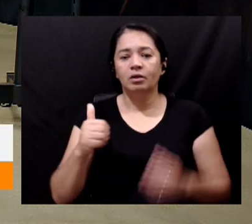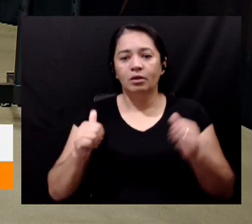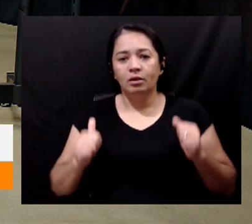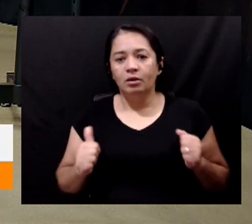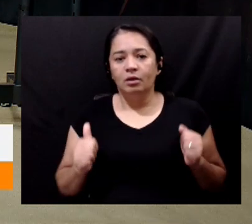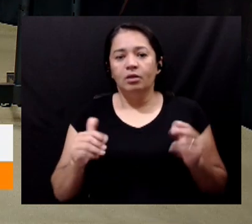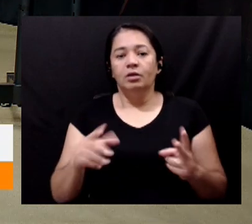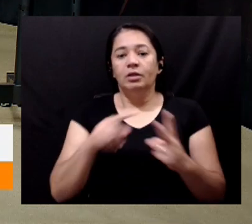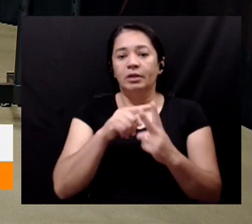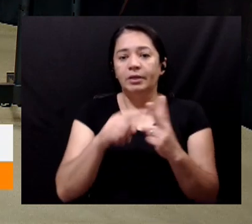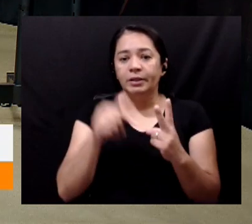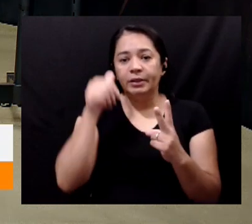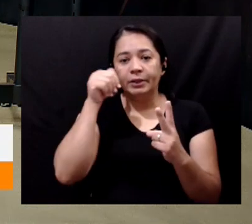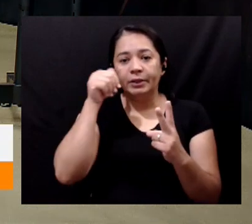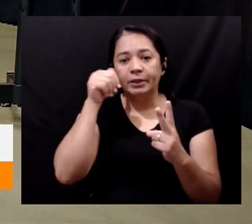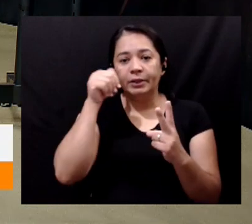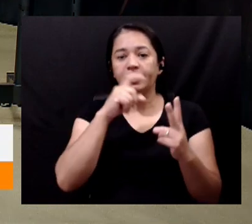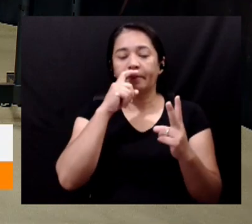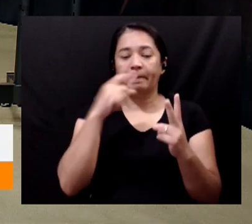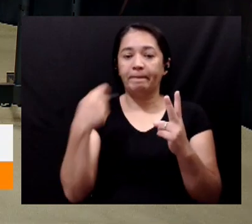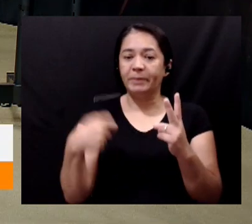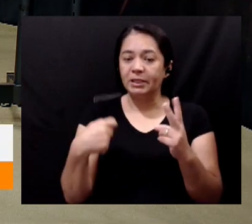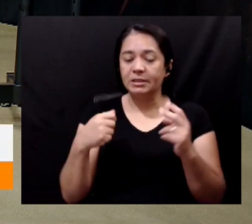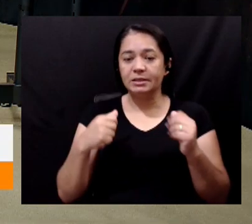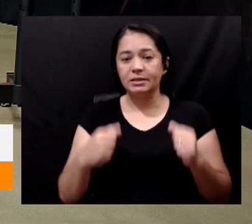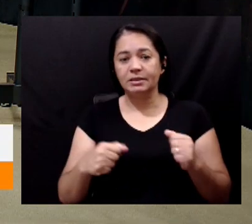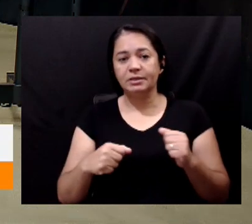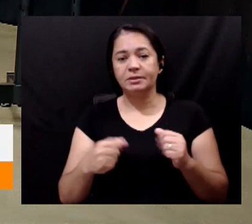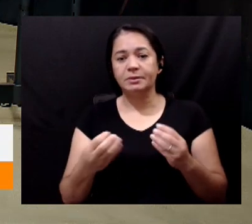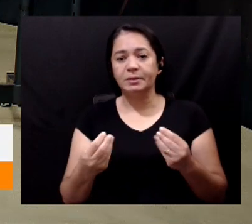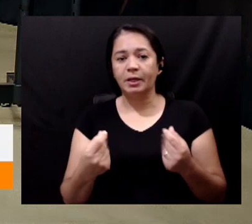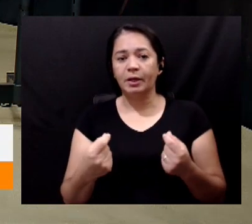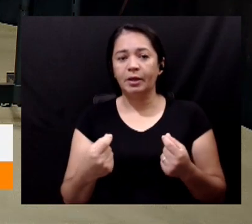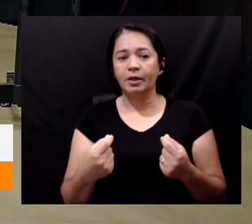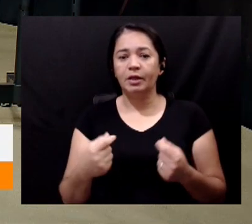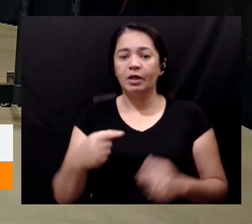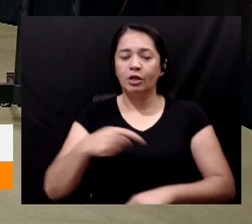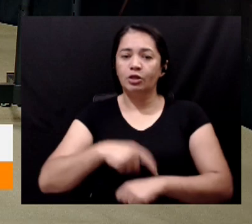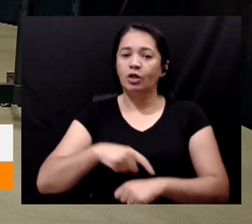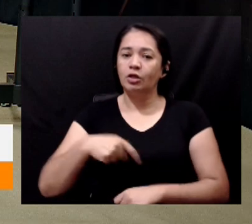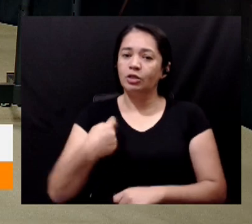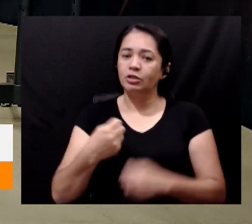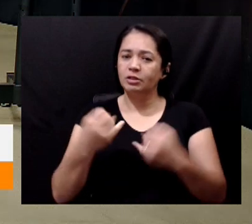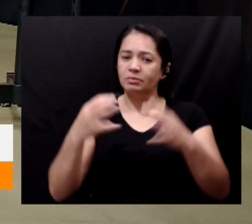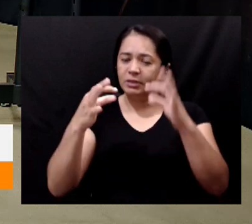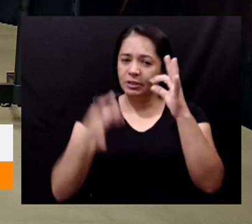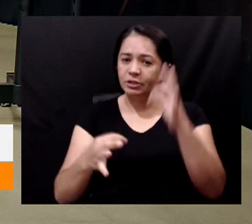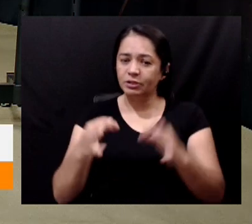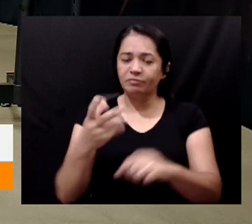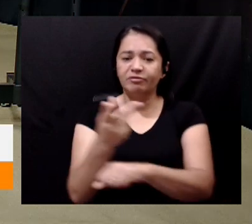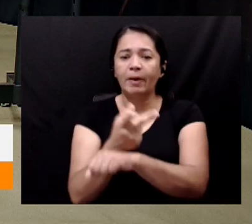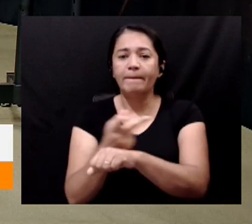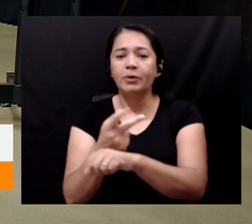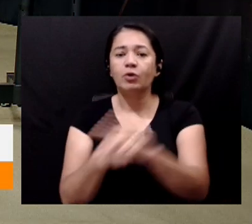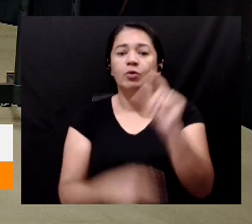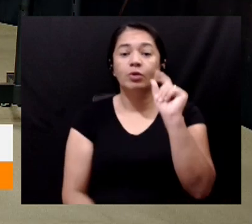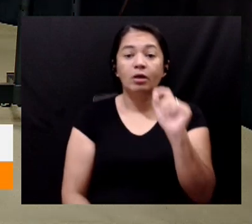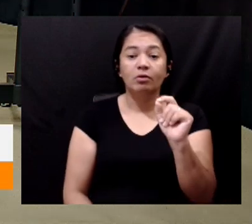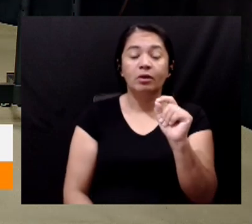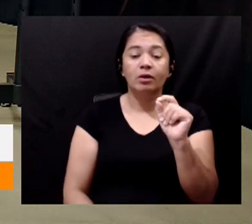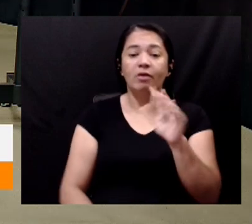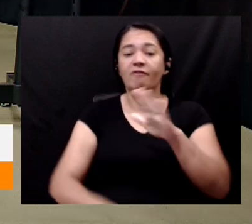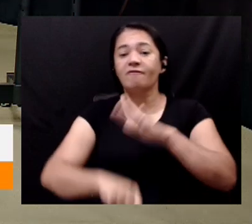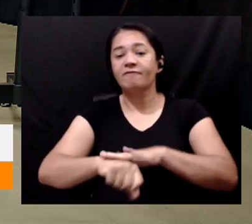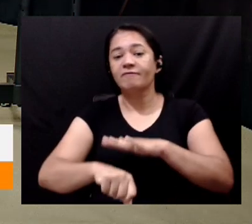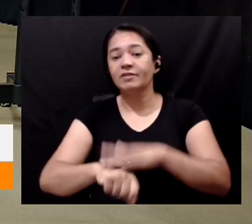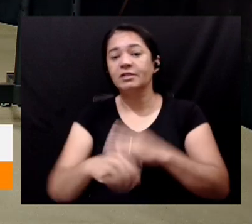ter quando a gente fala de justiça, né? Vai procurar quem? Vai fazer como? Se eu